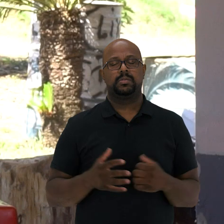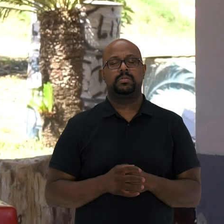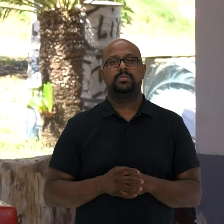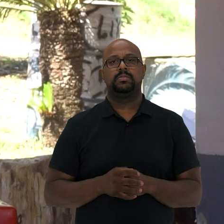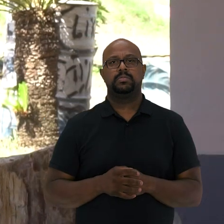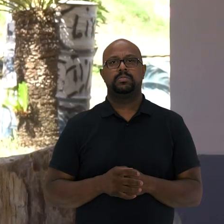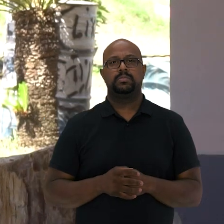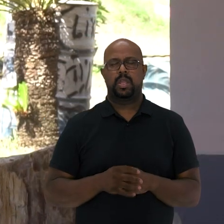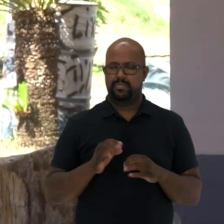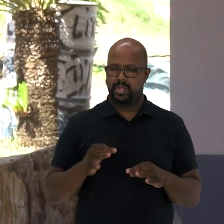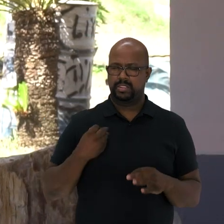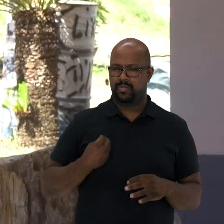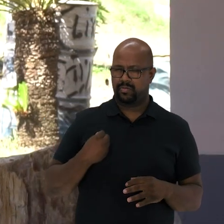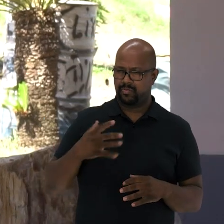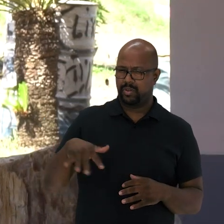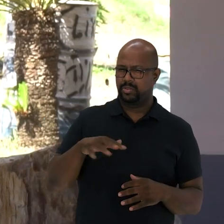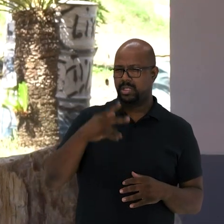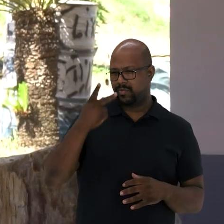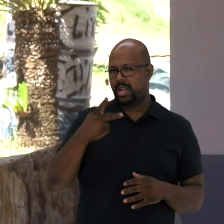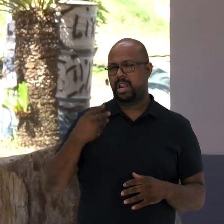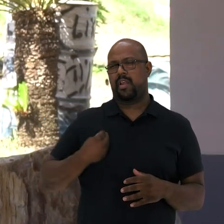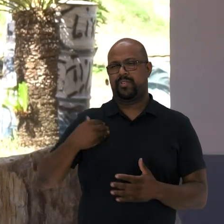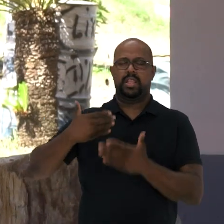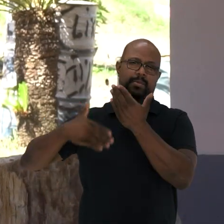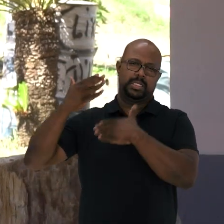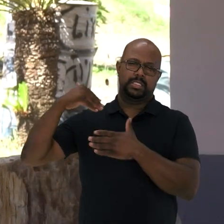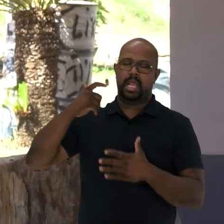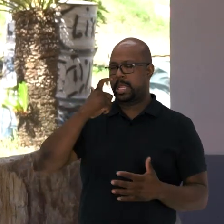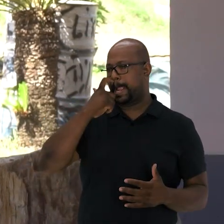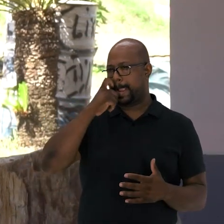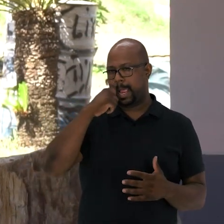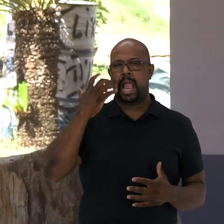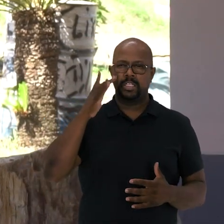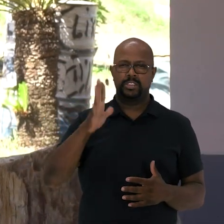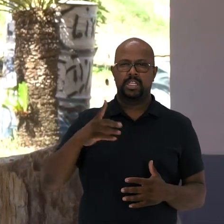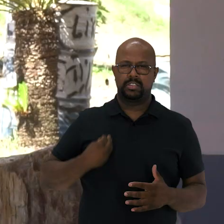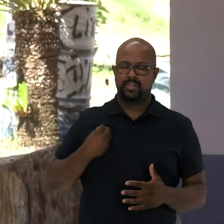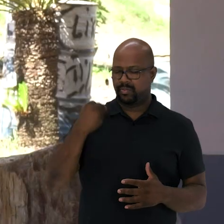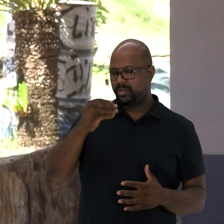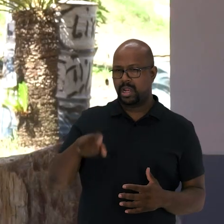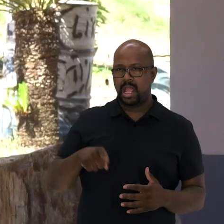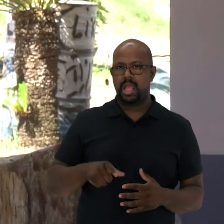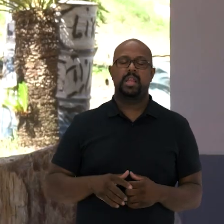Então, ele provavelmente viveu, você está se referindo a uma vida passada, você acha que ele viveu isso em outra